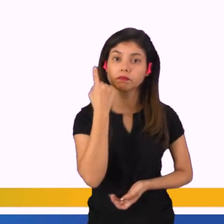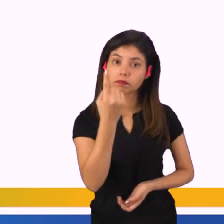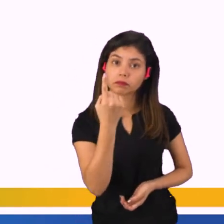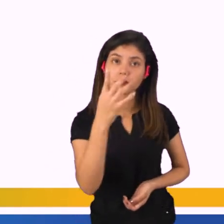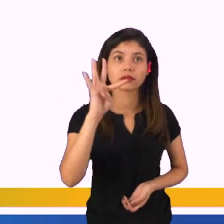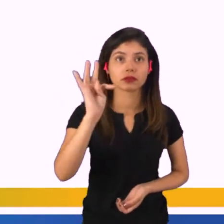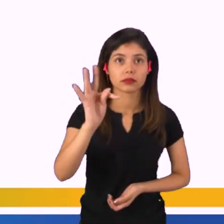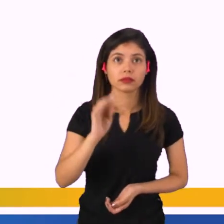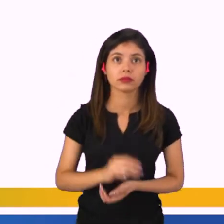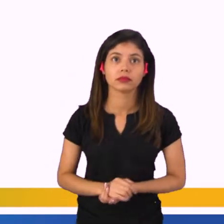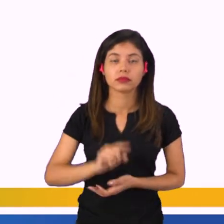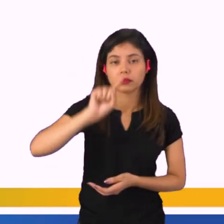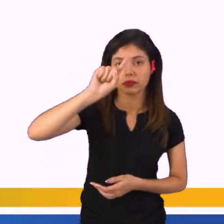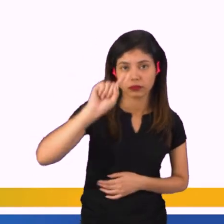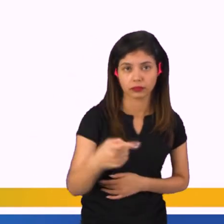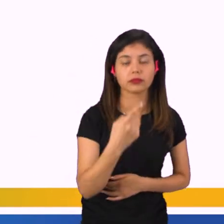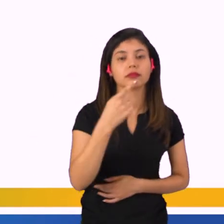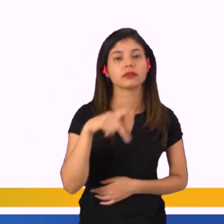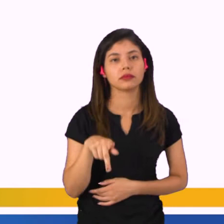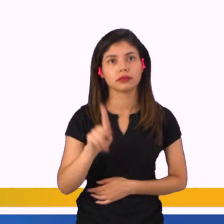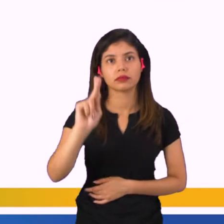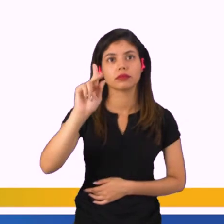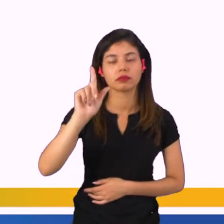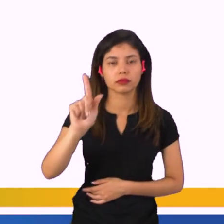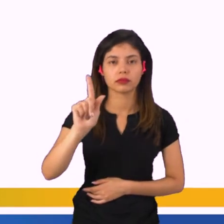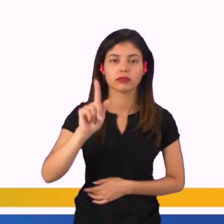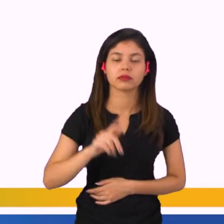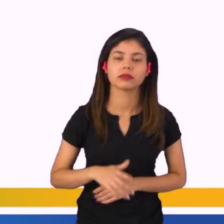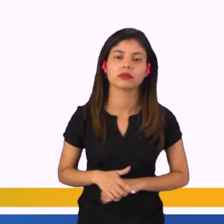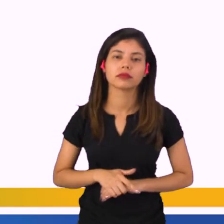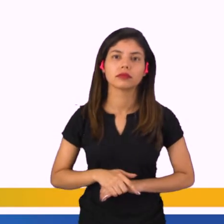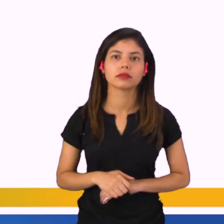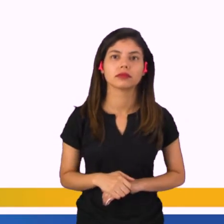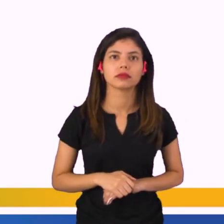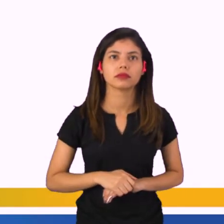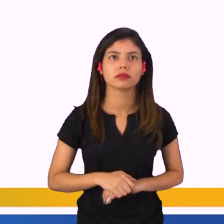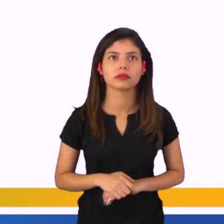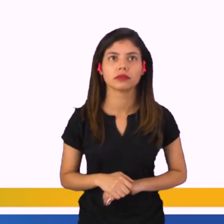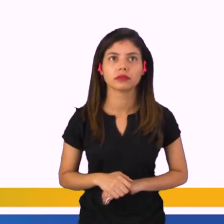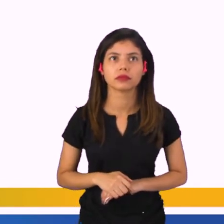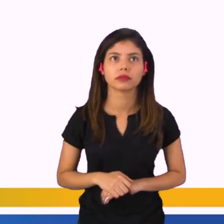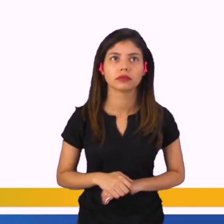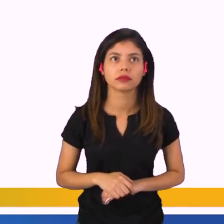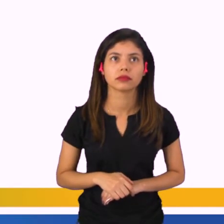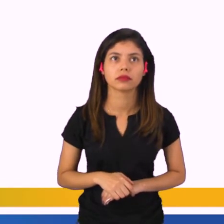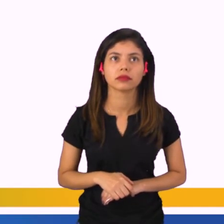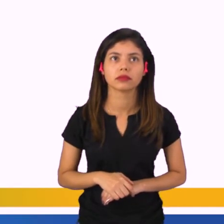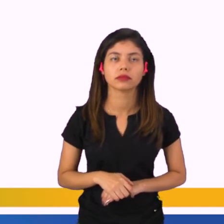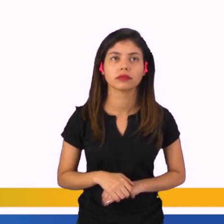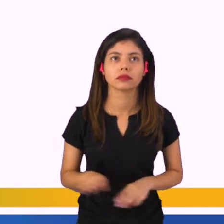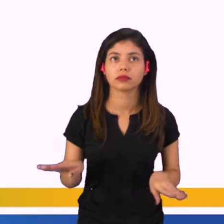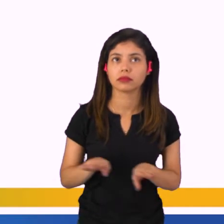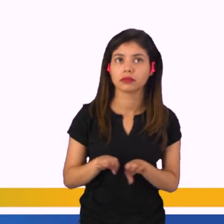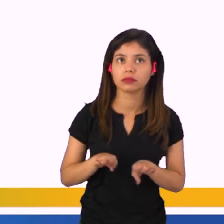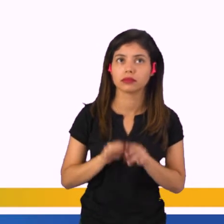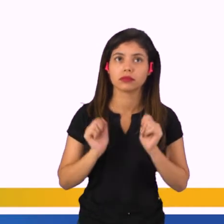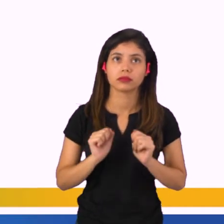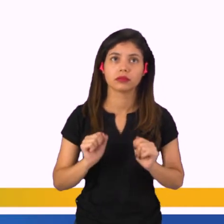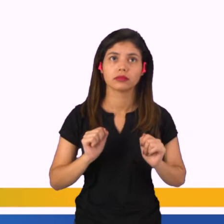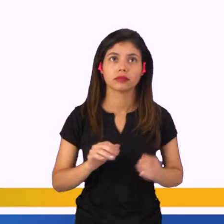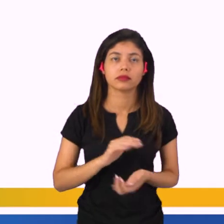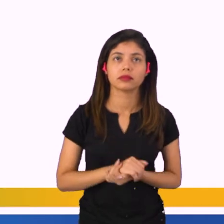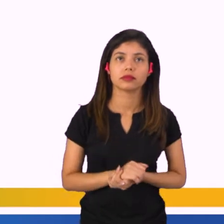1 tonelada nós podemos dizer que é igual a 1.000 quilogramas. Também